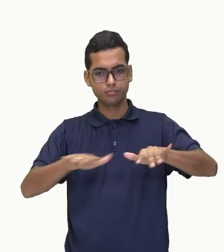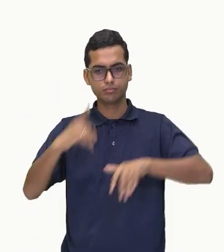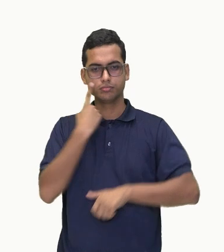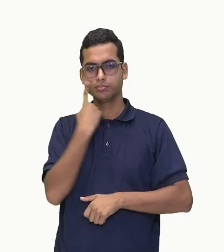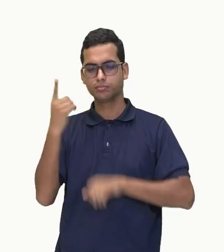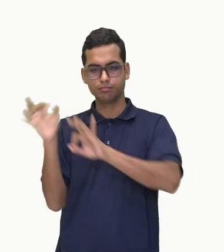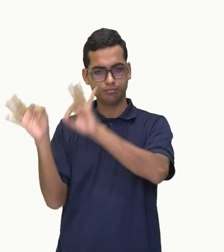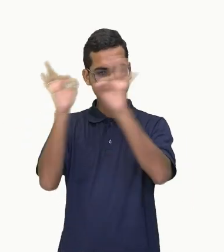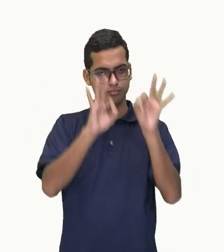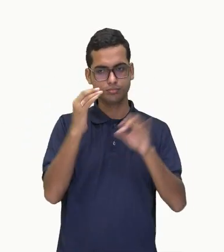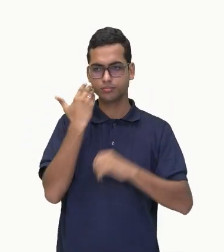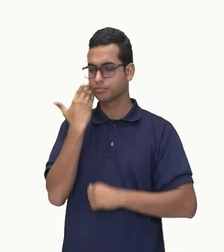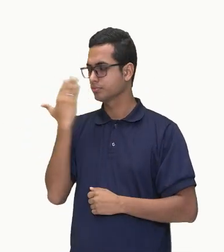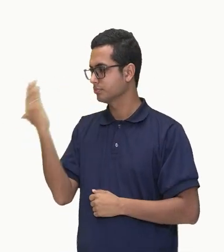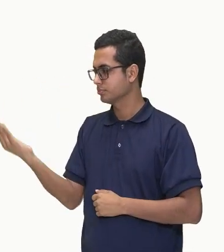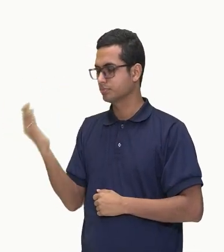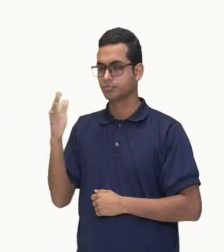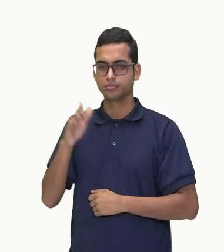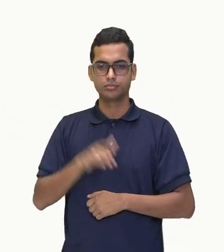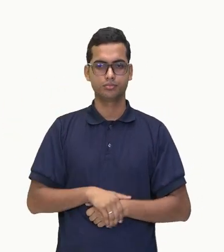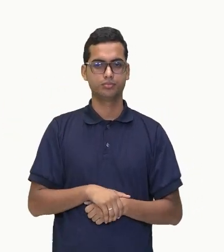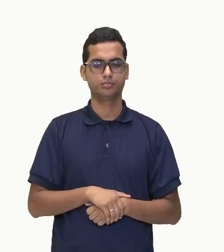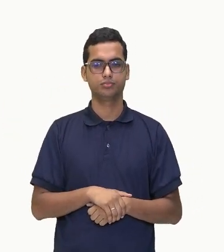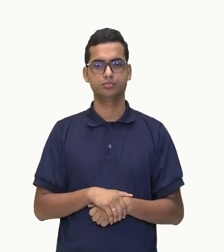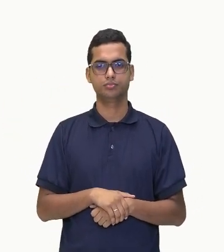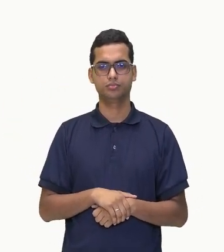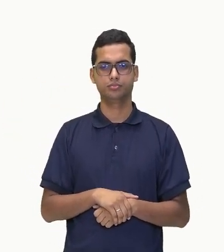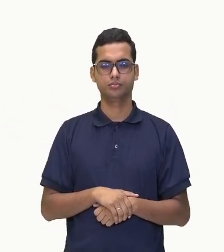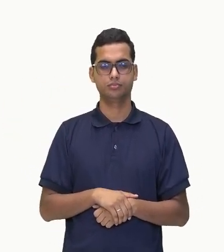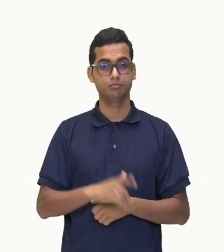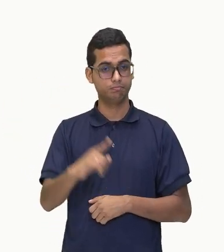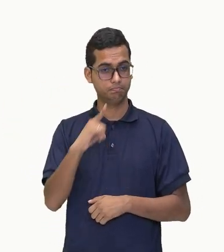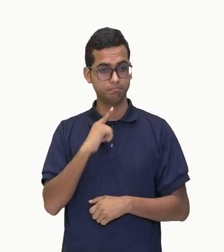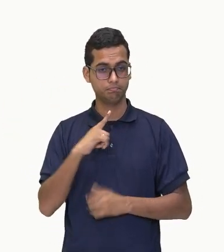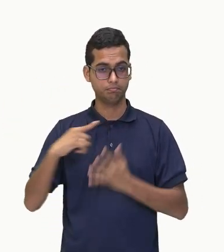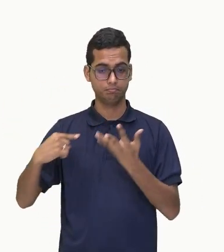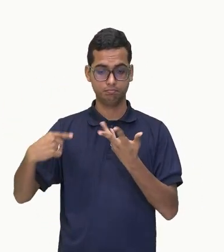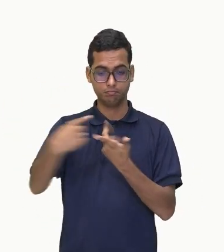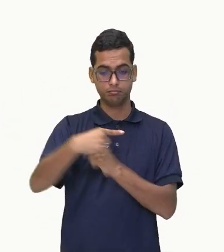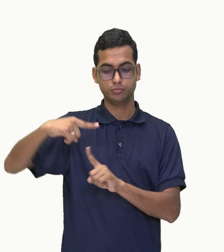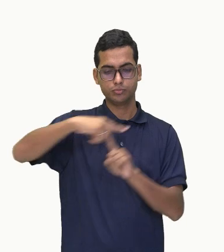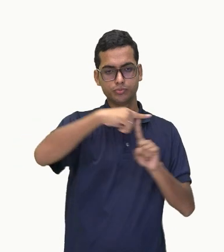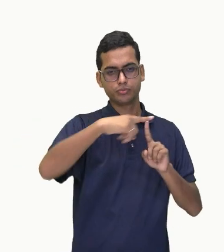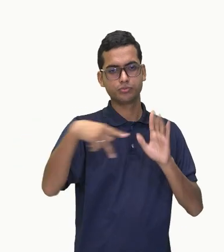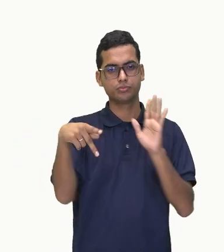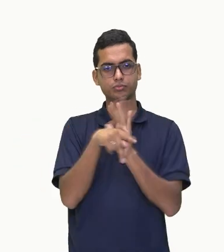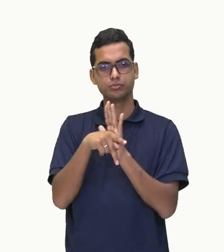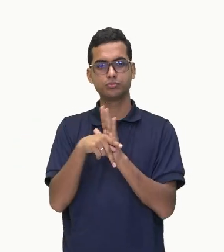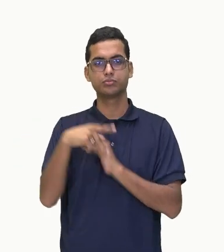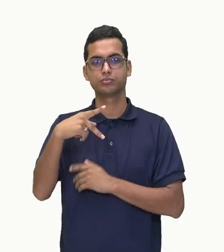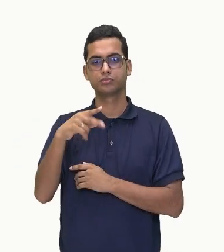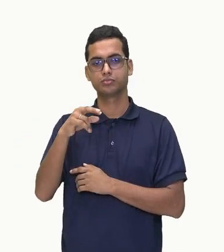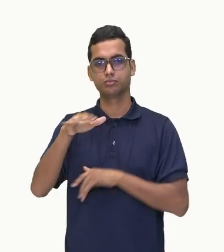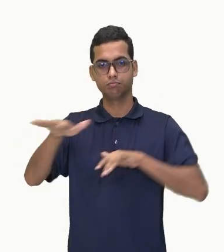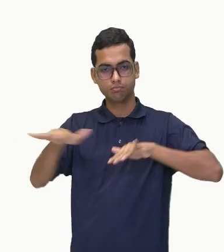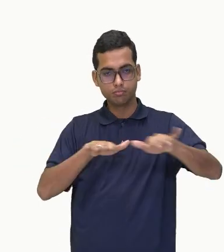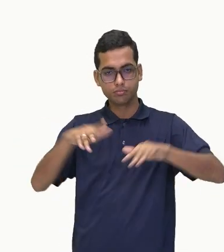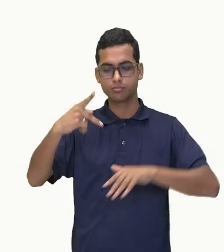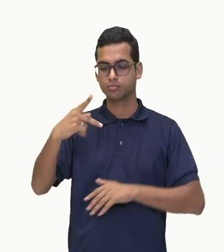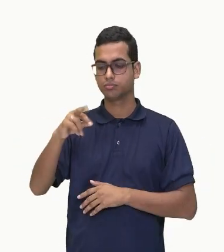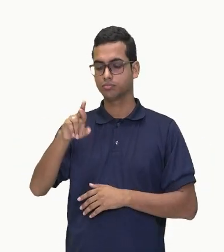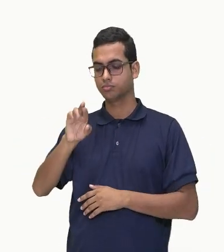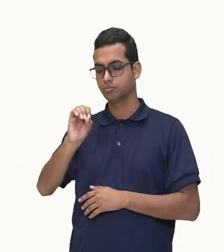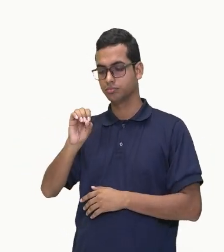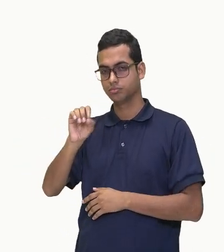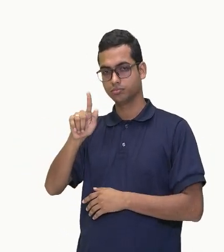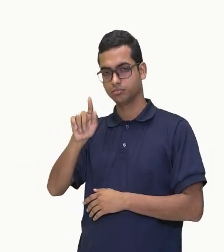aí? Olha só, existem tipos de movimento. O movimento progressivo, como você pode